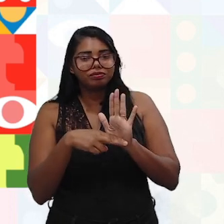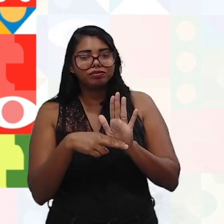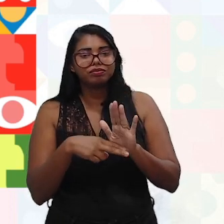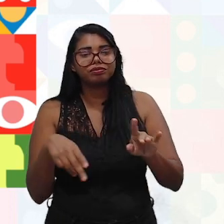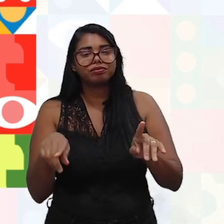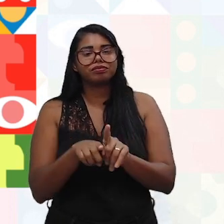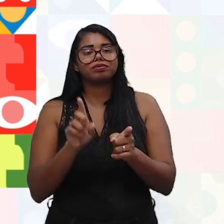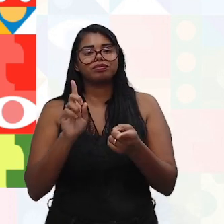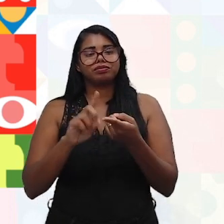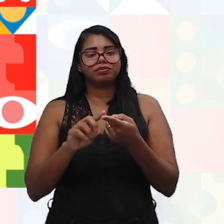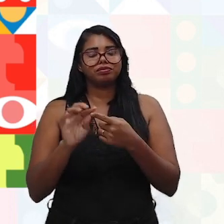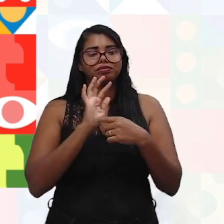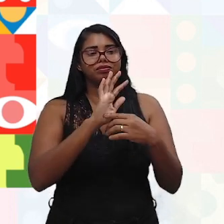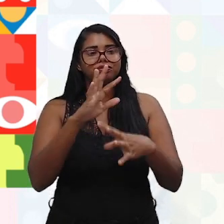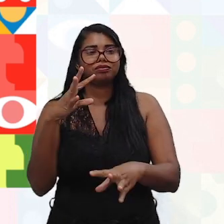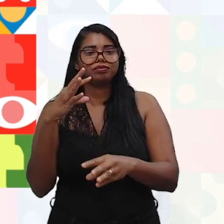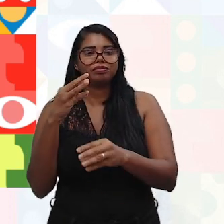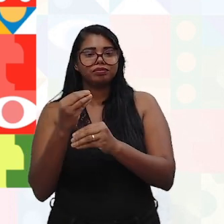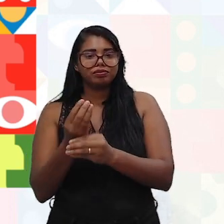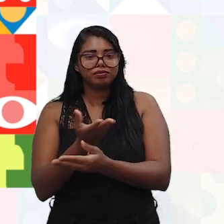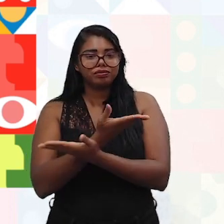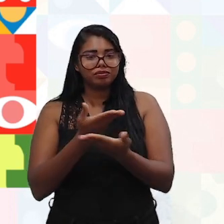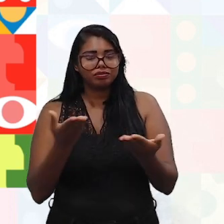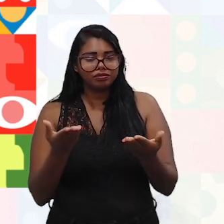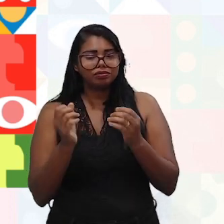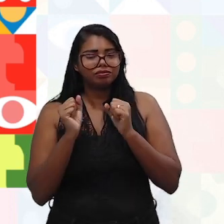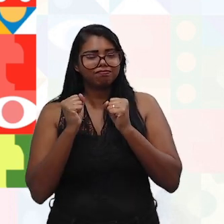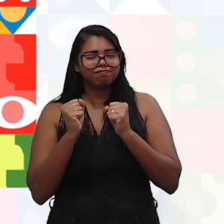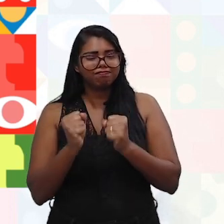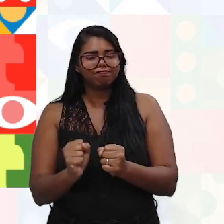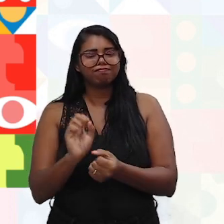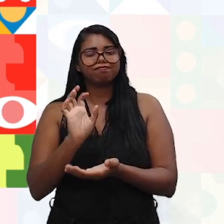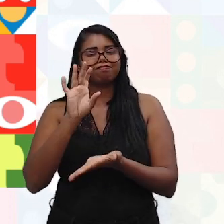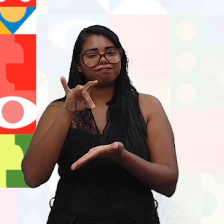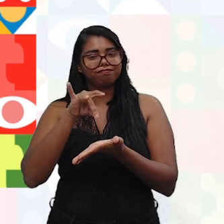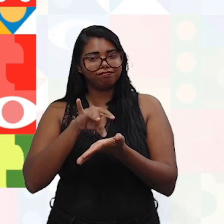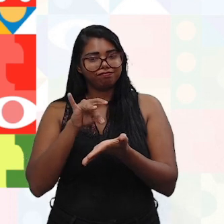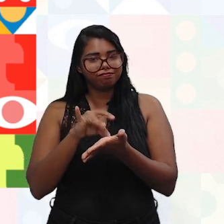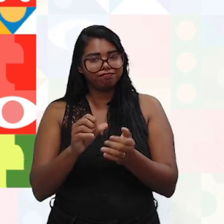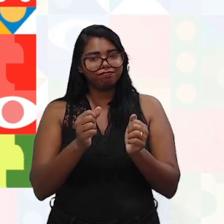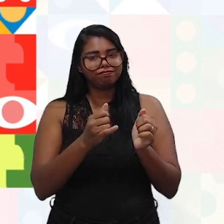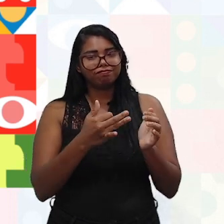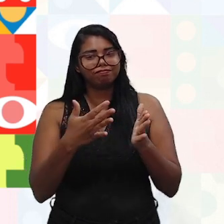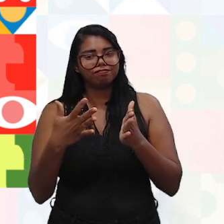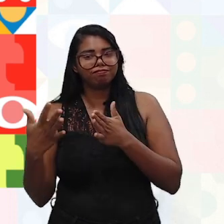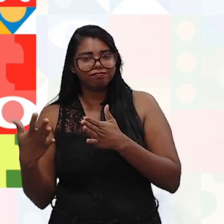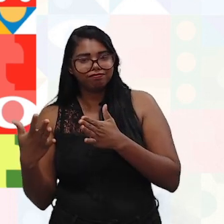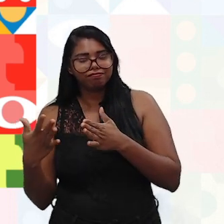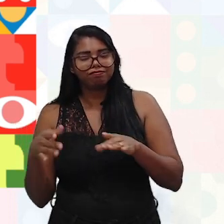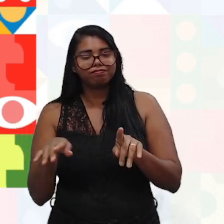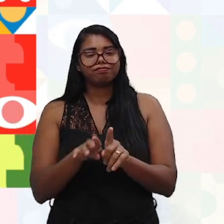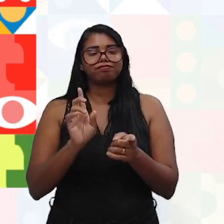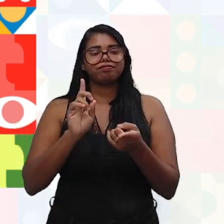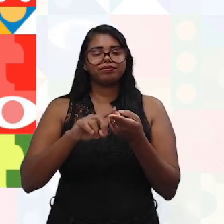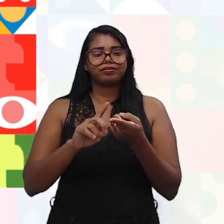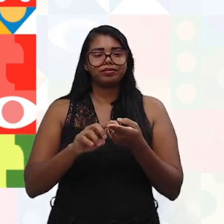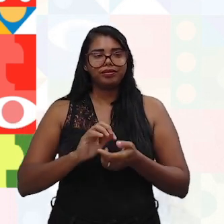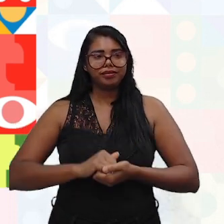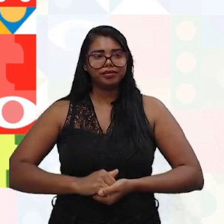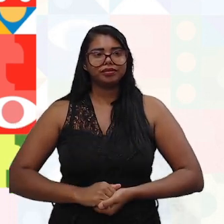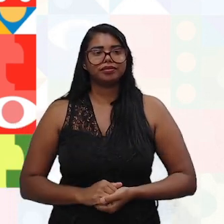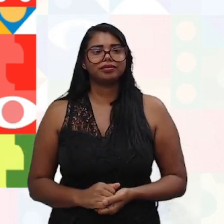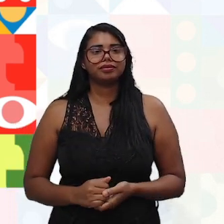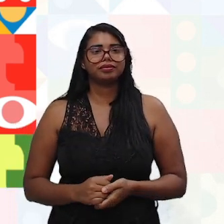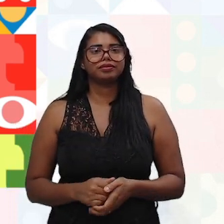aquela orientação para que você possa, então, seguir aquelas diretrizes e, então,